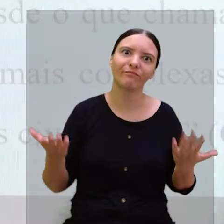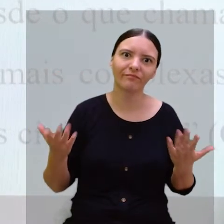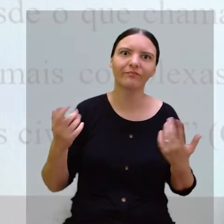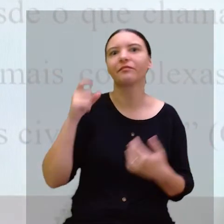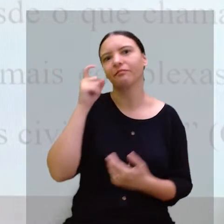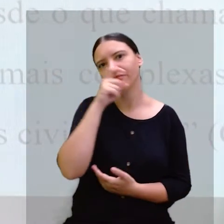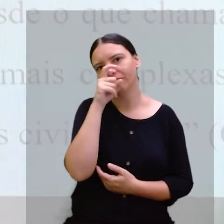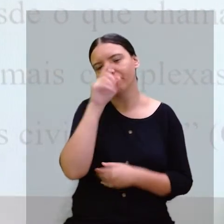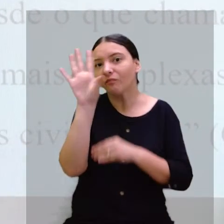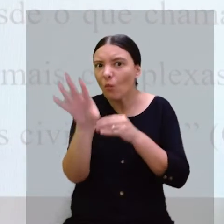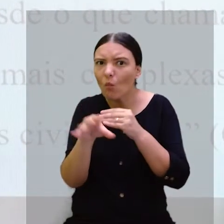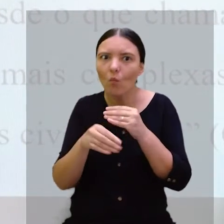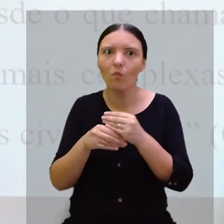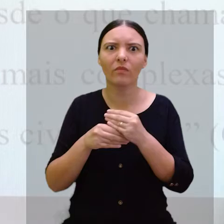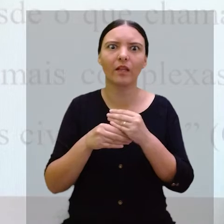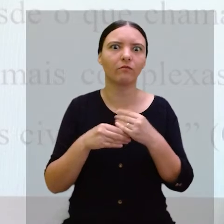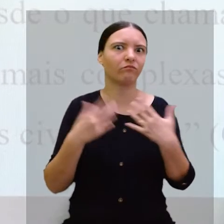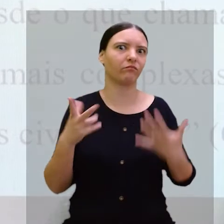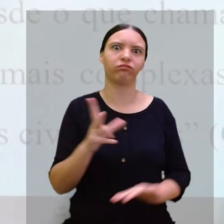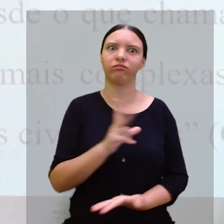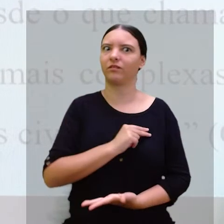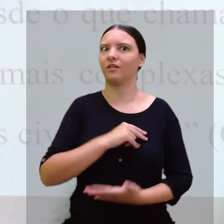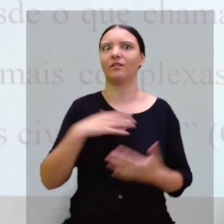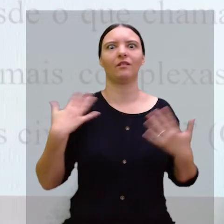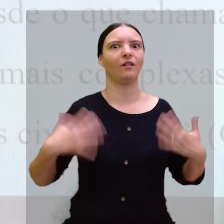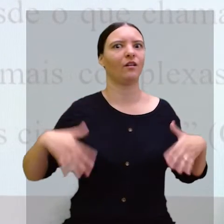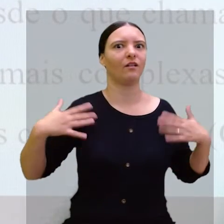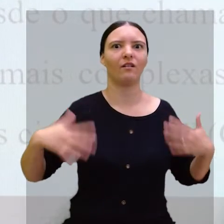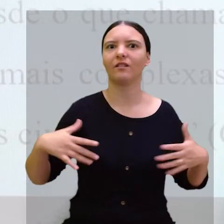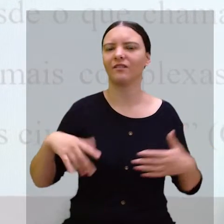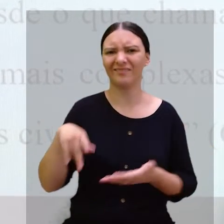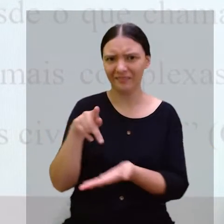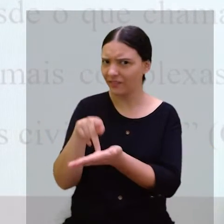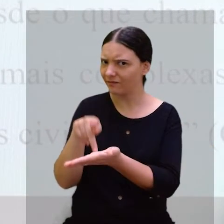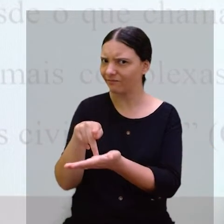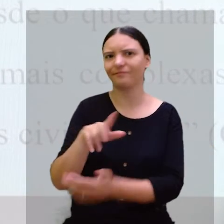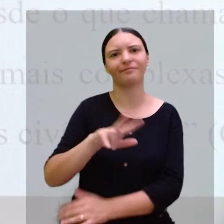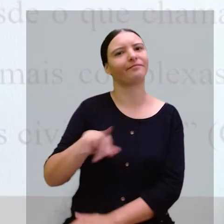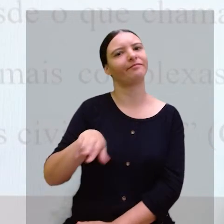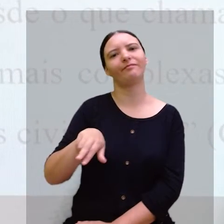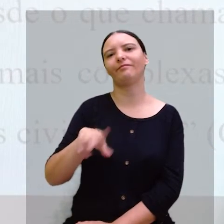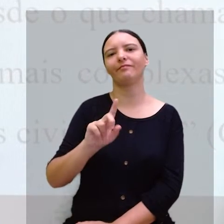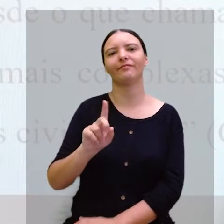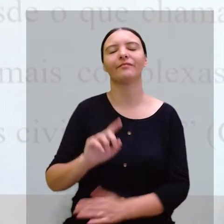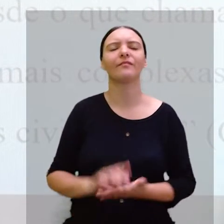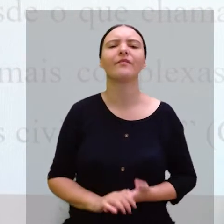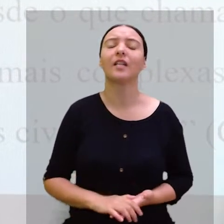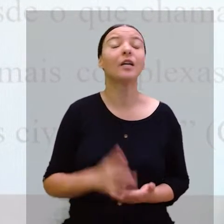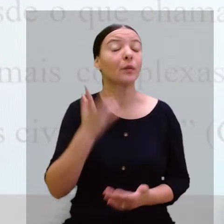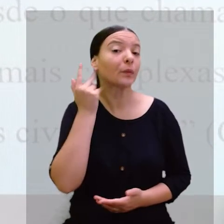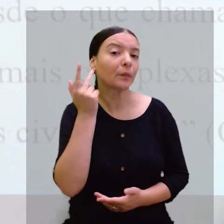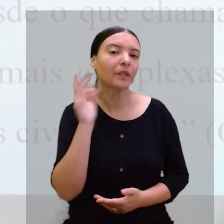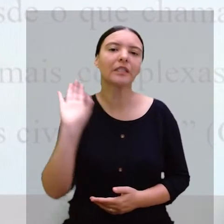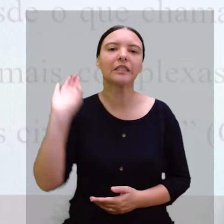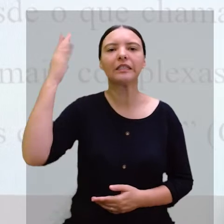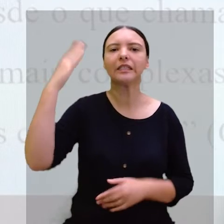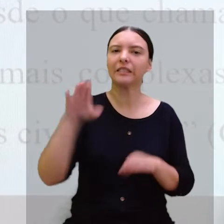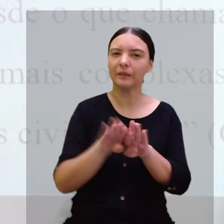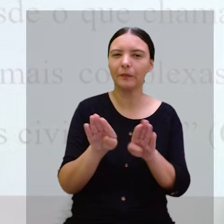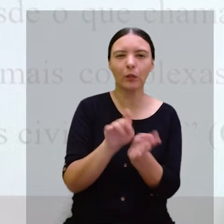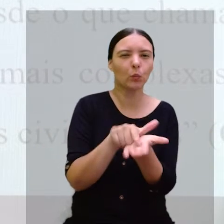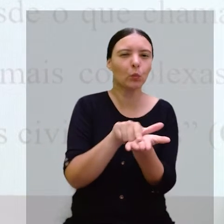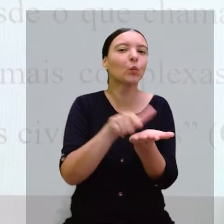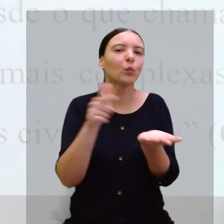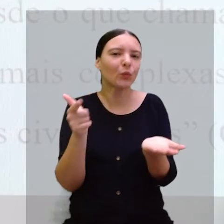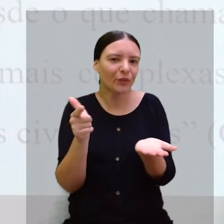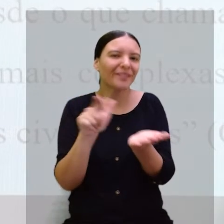ficcional, exagerado, né, que não é exatamente a verdade, né? Isso é muito comum até, às vezes, em jornais,